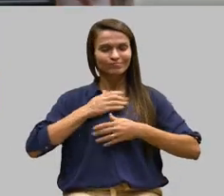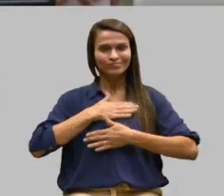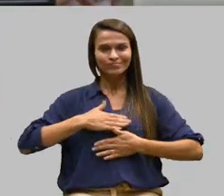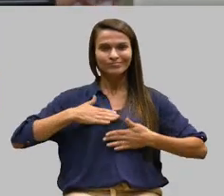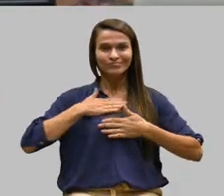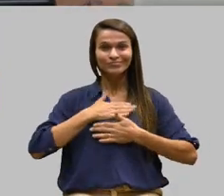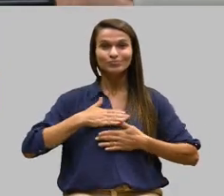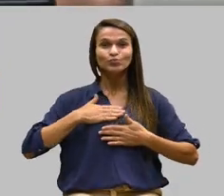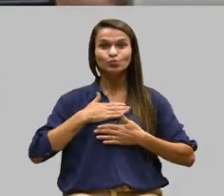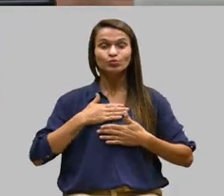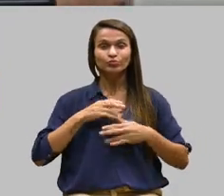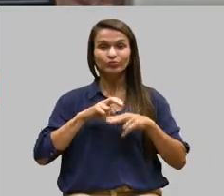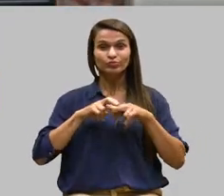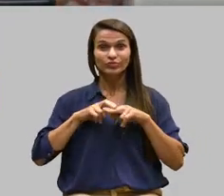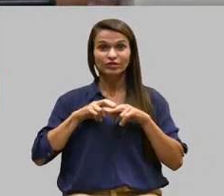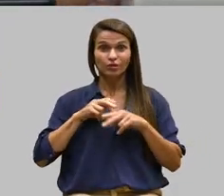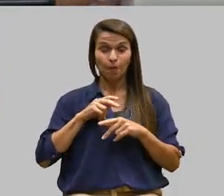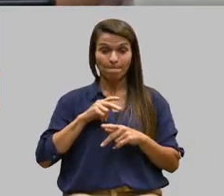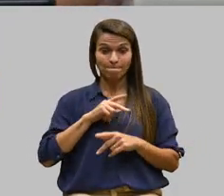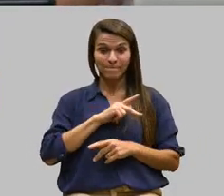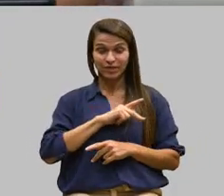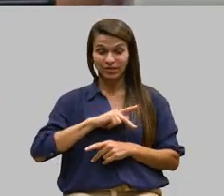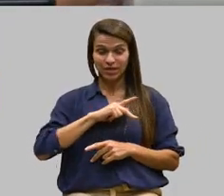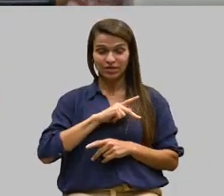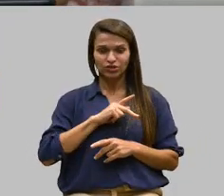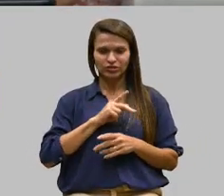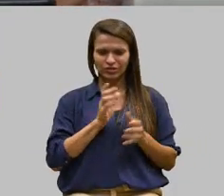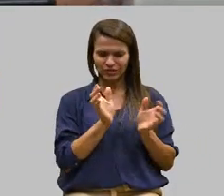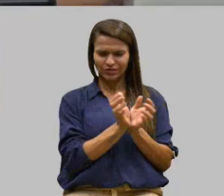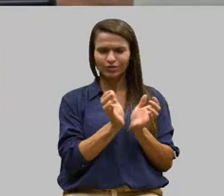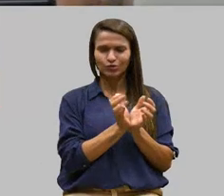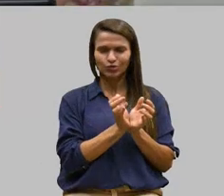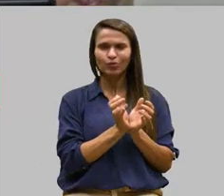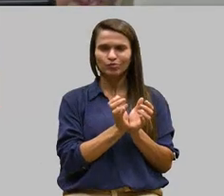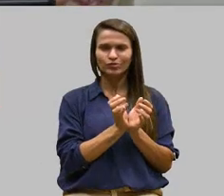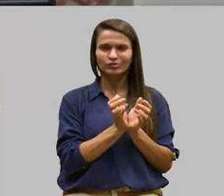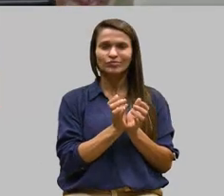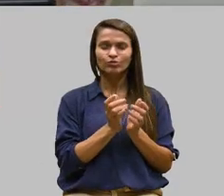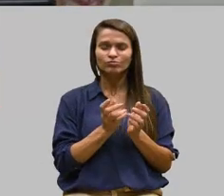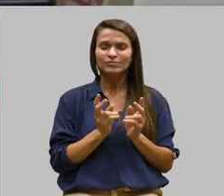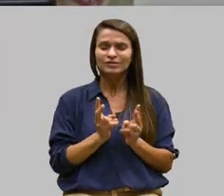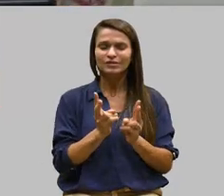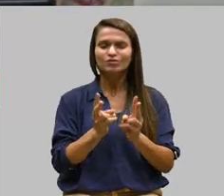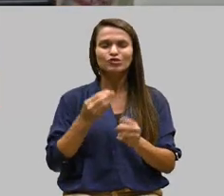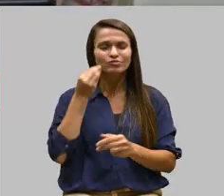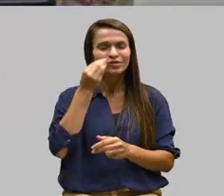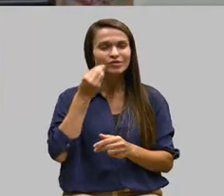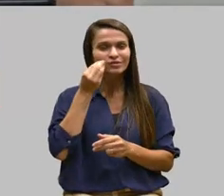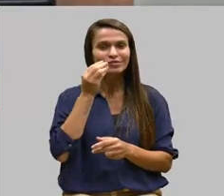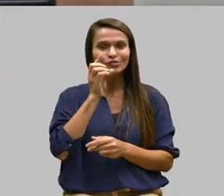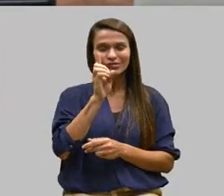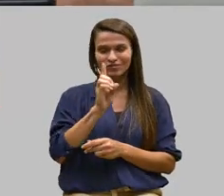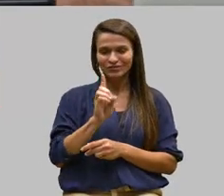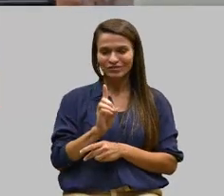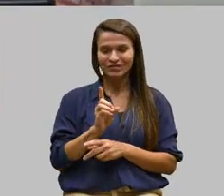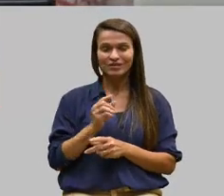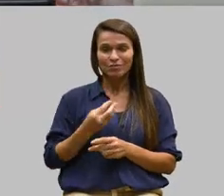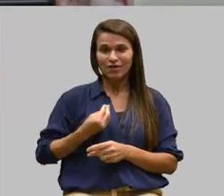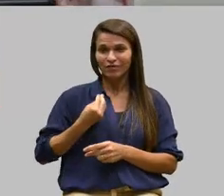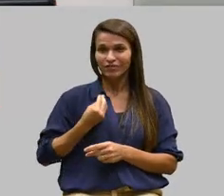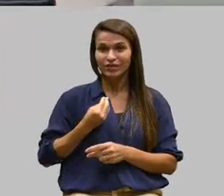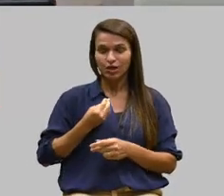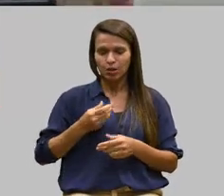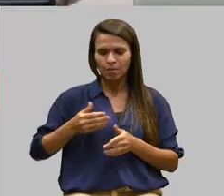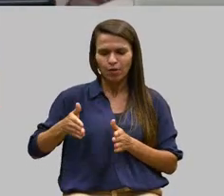por isso eu seja que o presidente dessa comissão que eu lhe dei com a deficiência vida toda na minha carreira de médico quero então